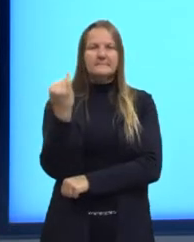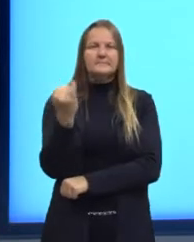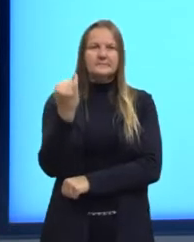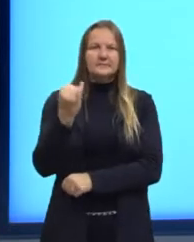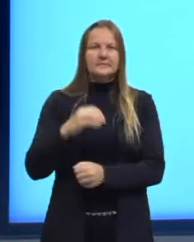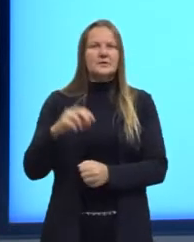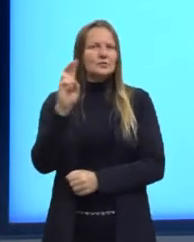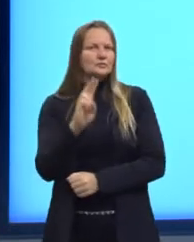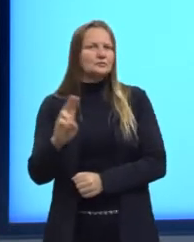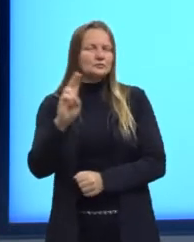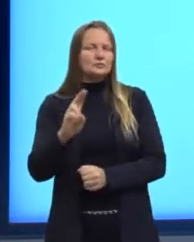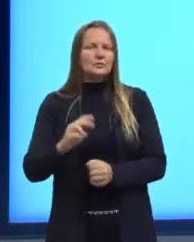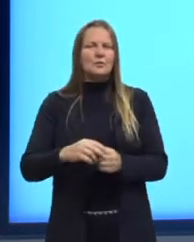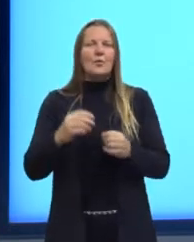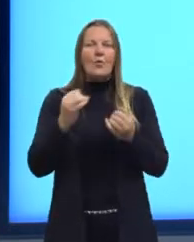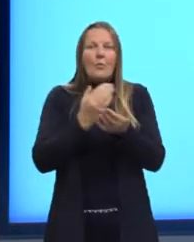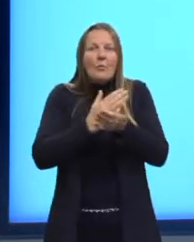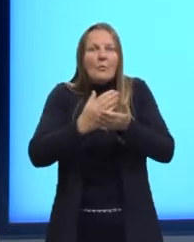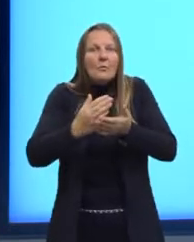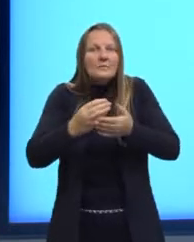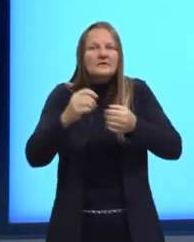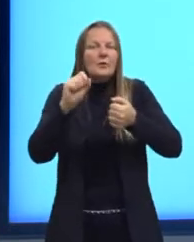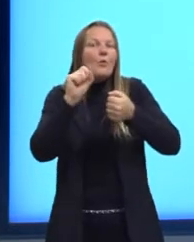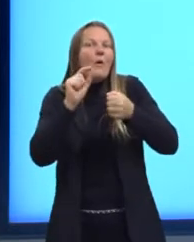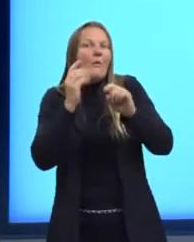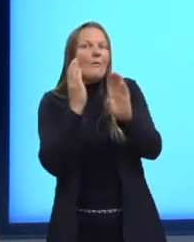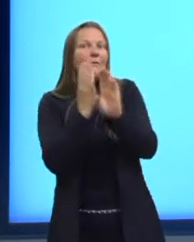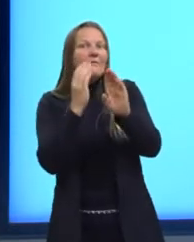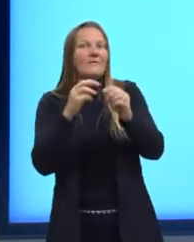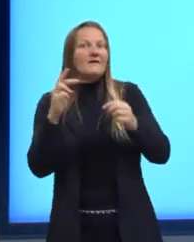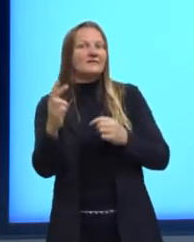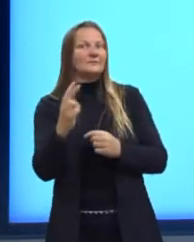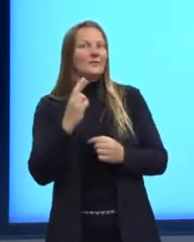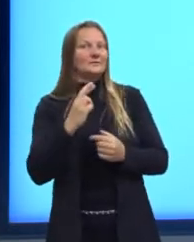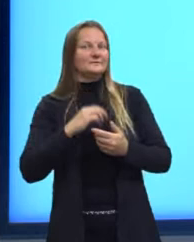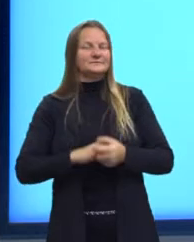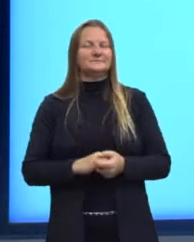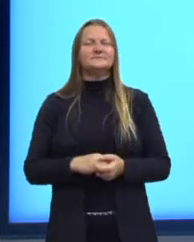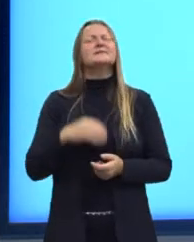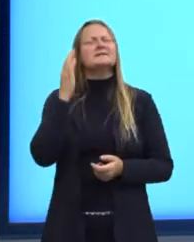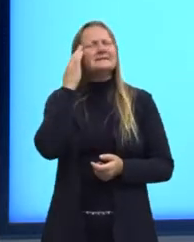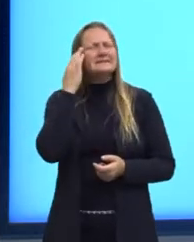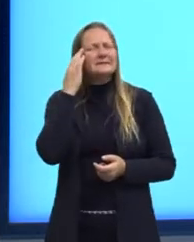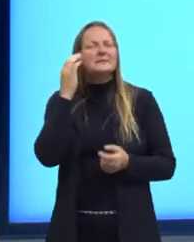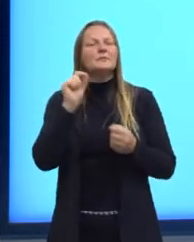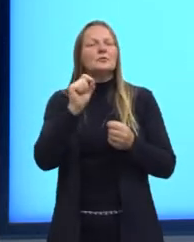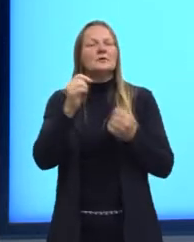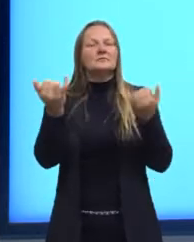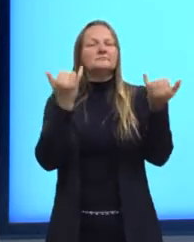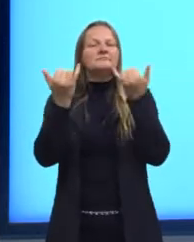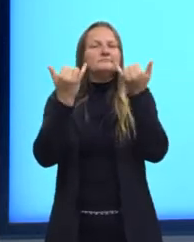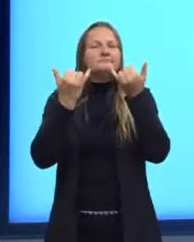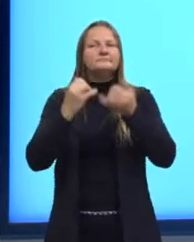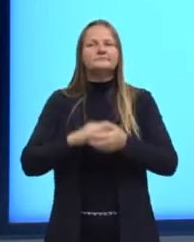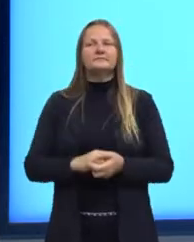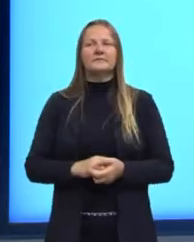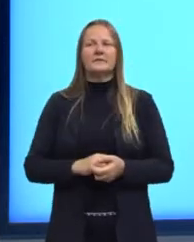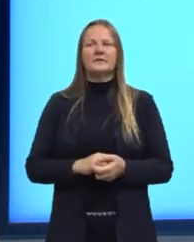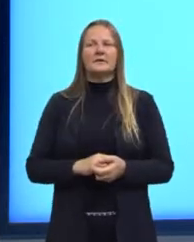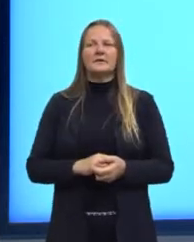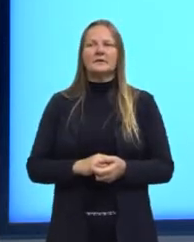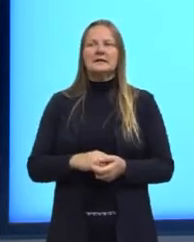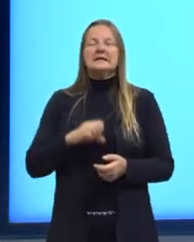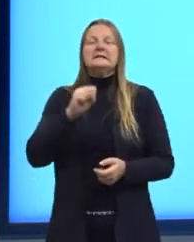utilizar para iniciar Nossa questão nós sabemos então o seguinte portanto